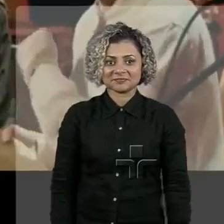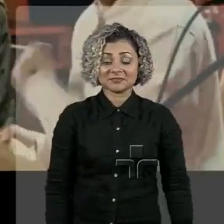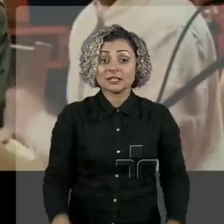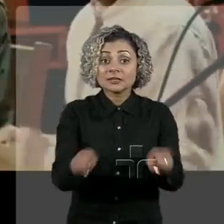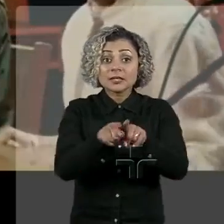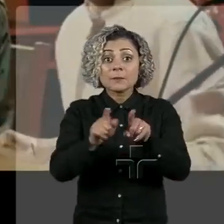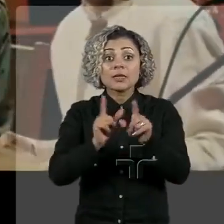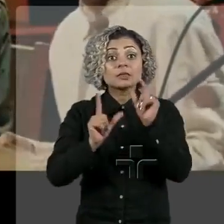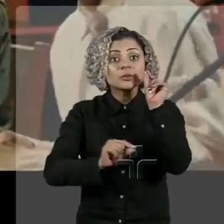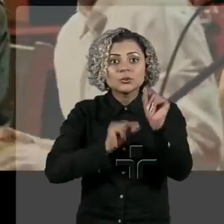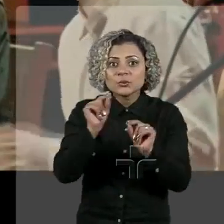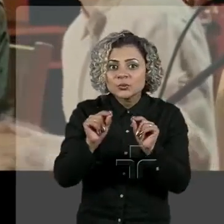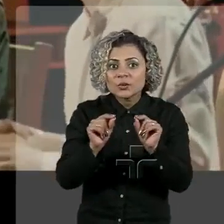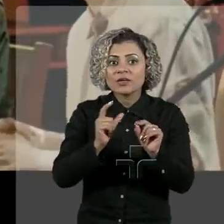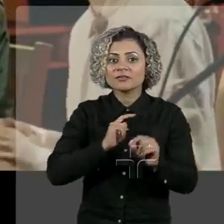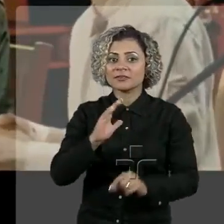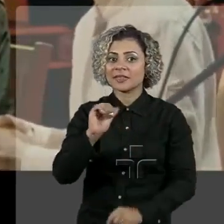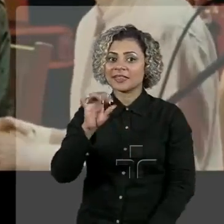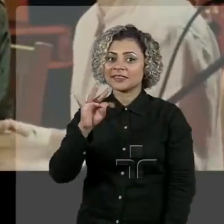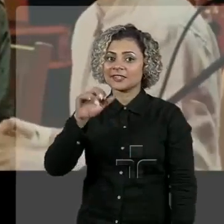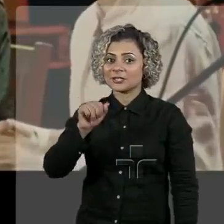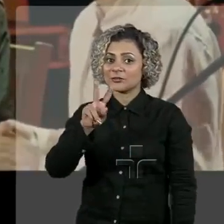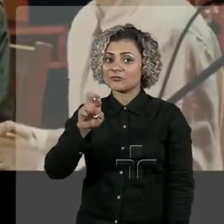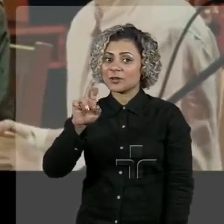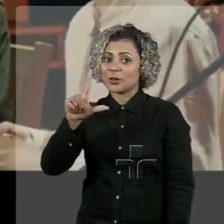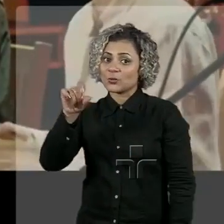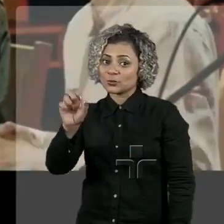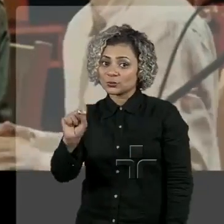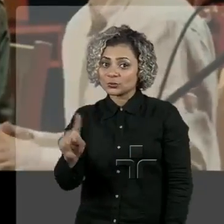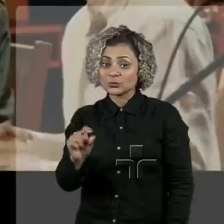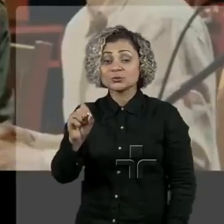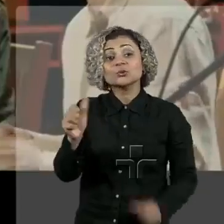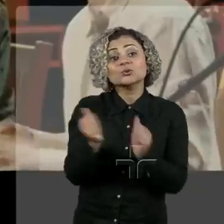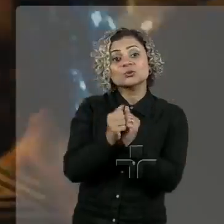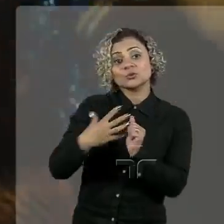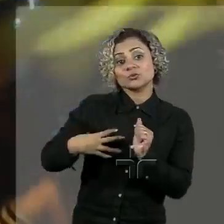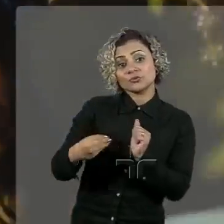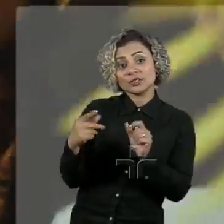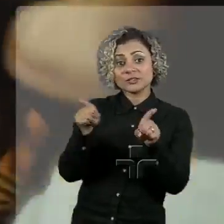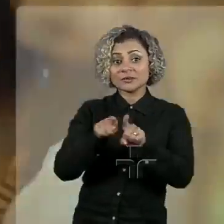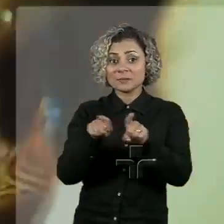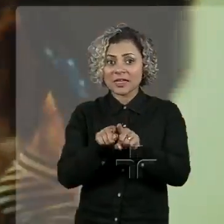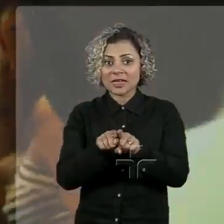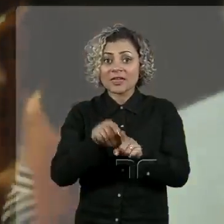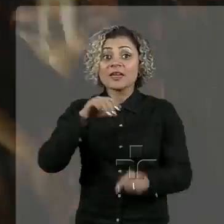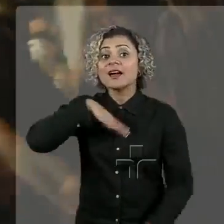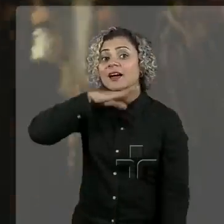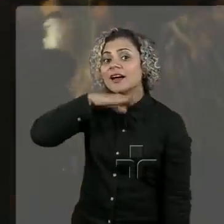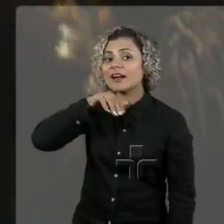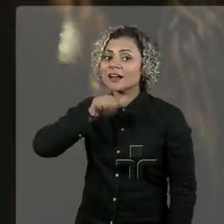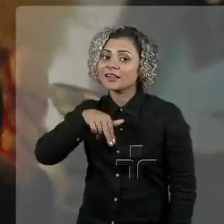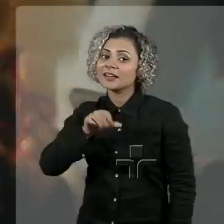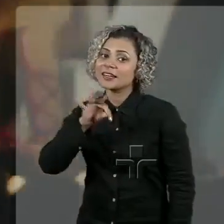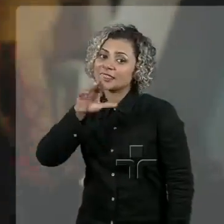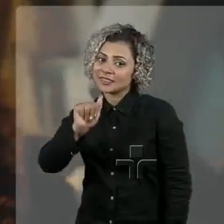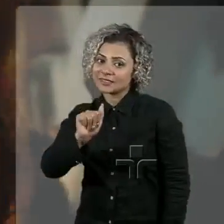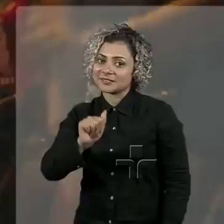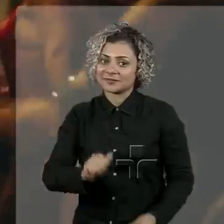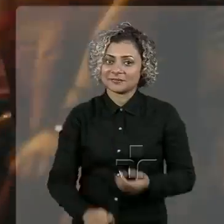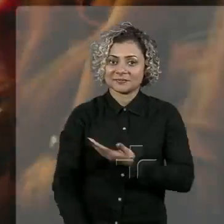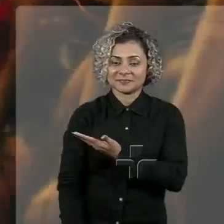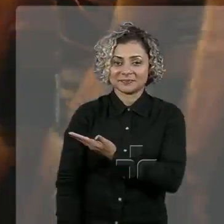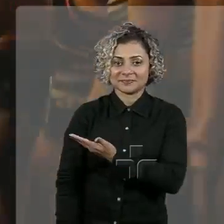Entre as atrações estão Caetano Veloso se apresentando com os filhos e também Anitta.